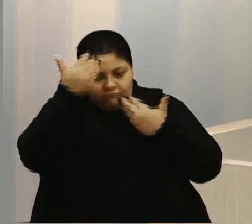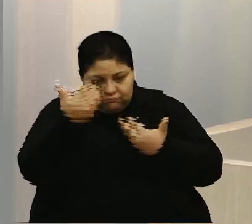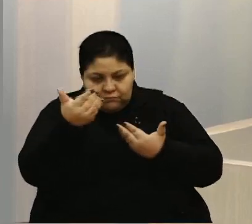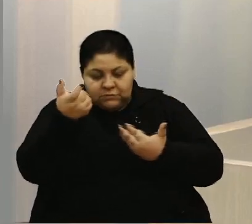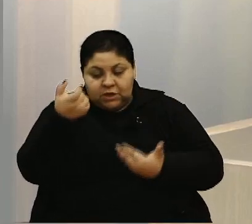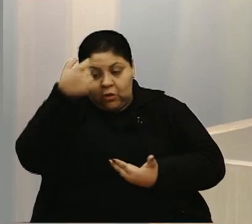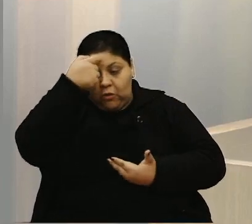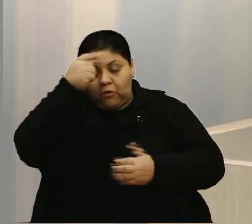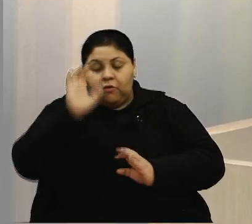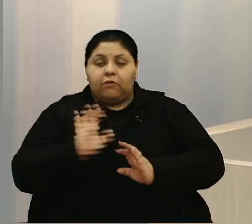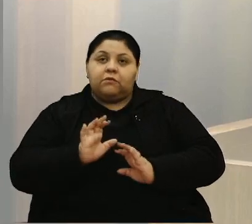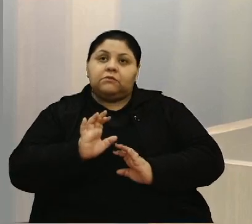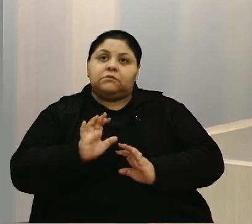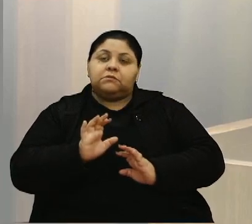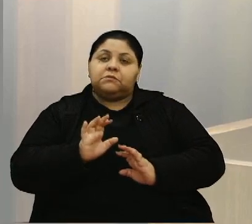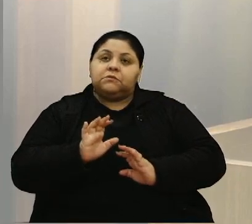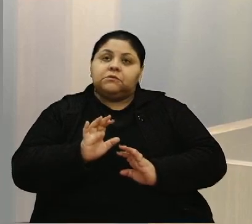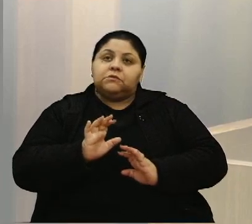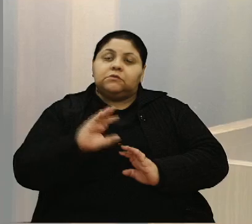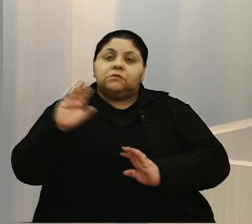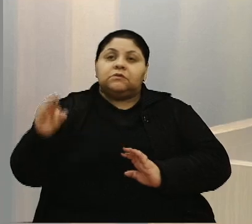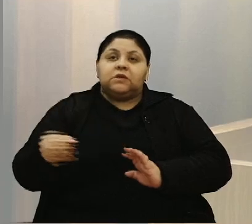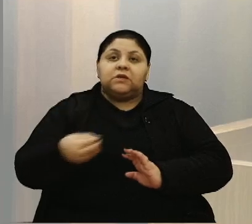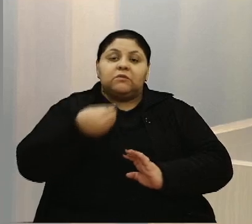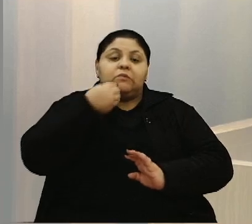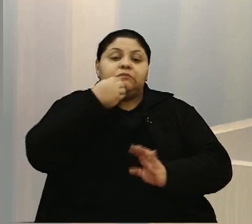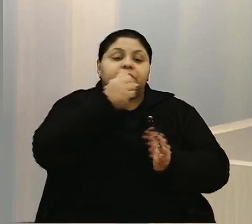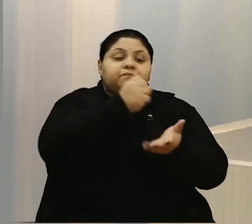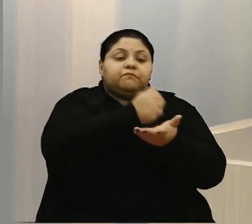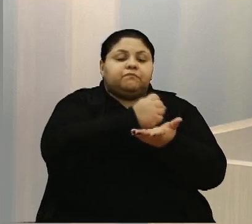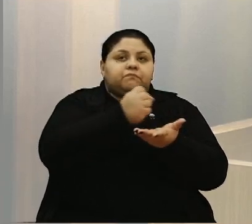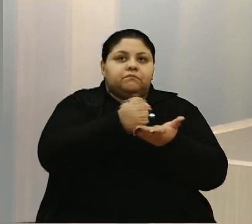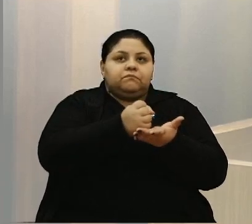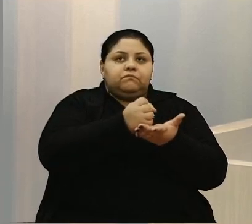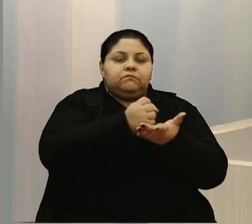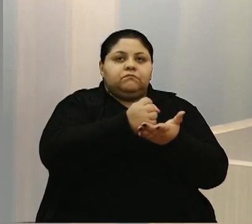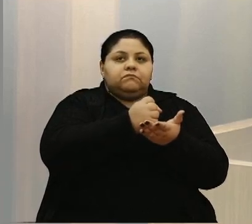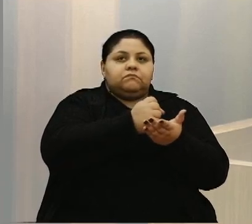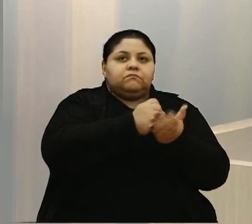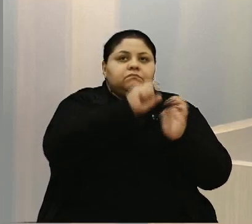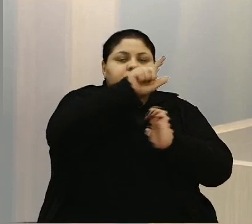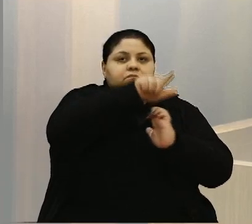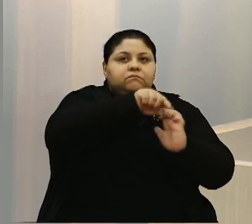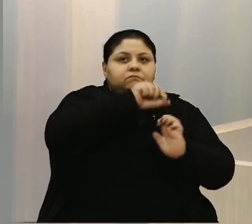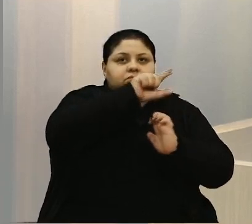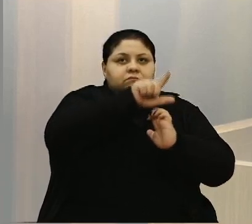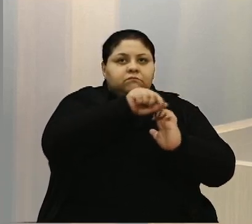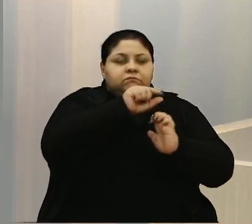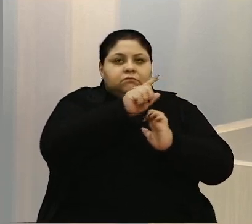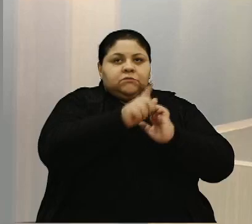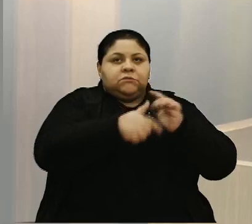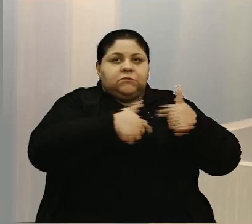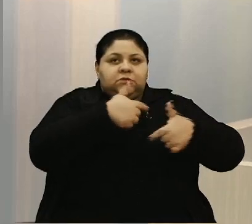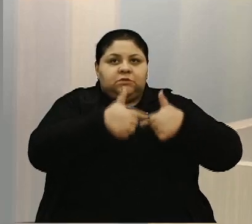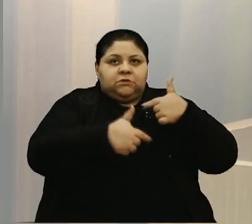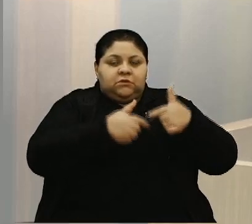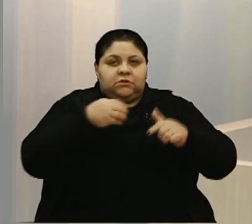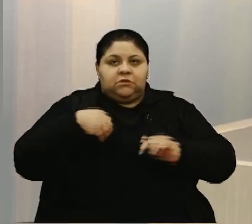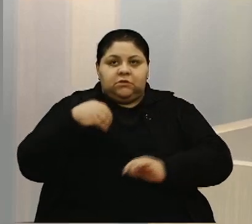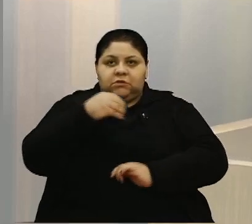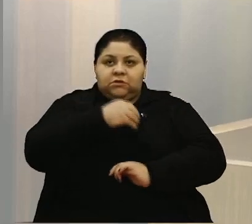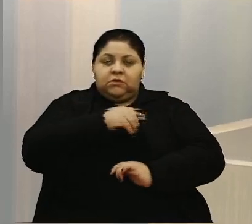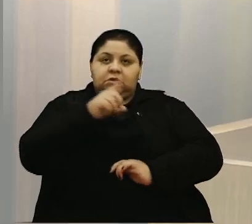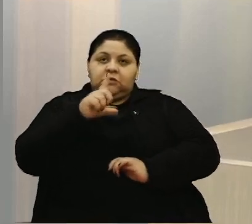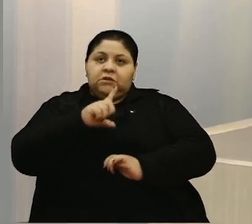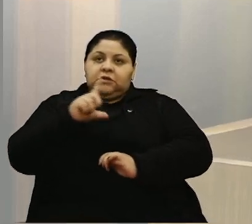compreensão, que foi a possibilidade da contratação de uma empresa para prestação de serviços médicos, para que a gente tenha